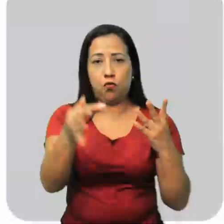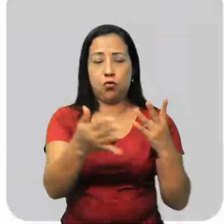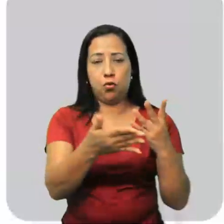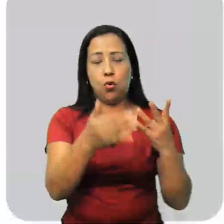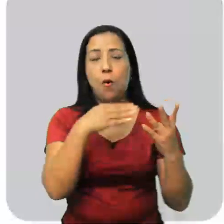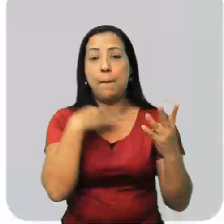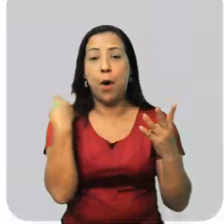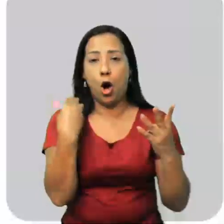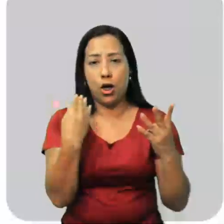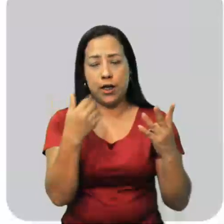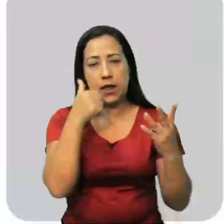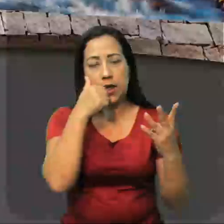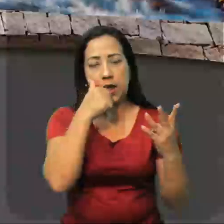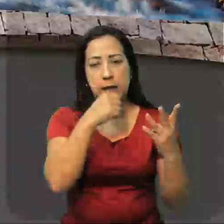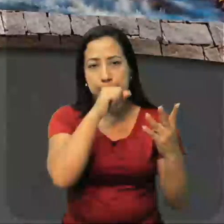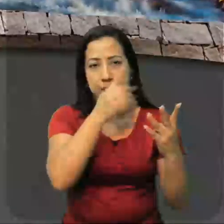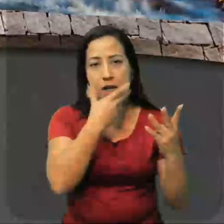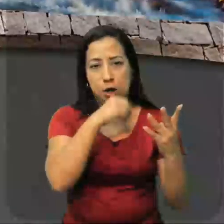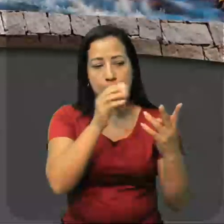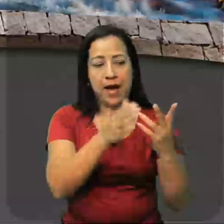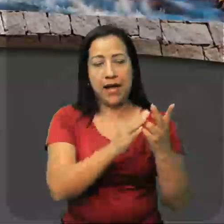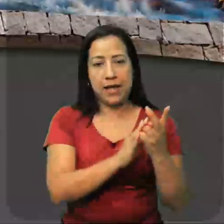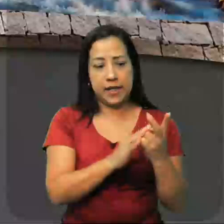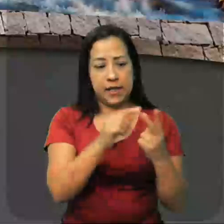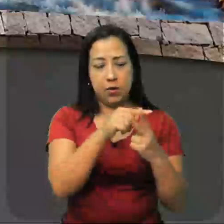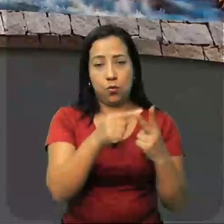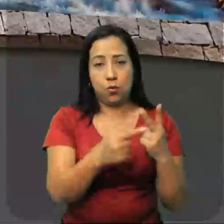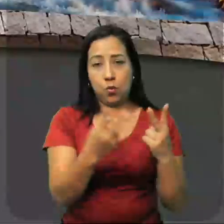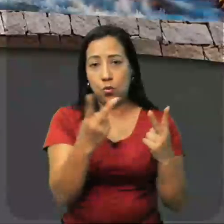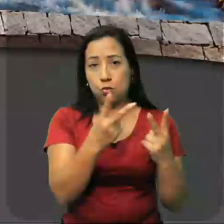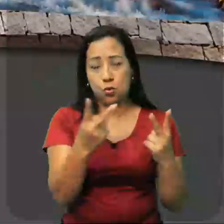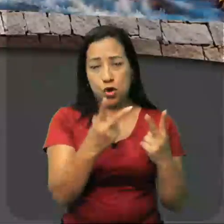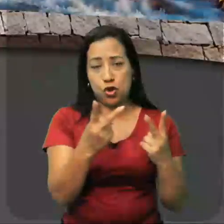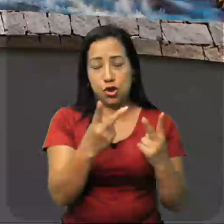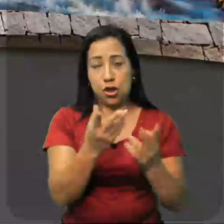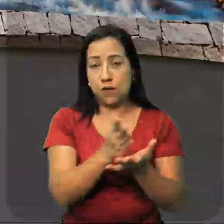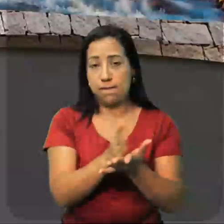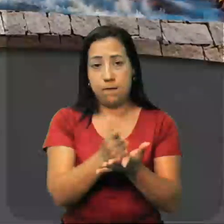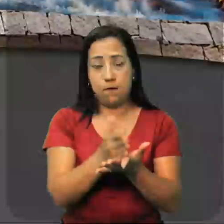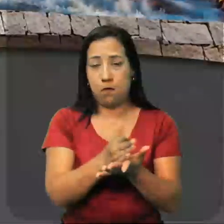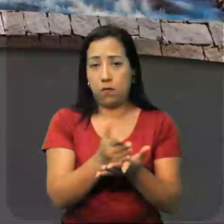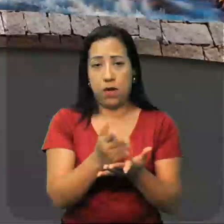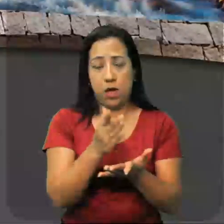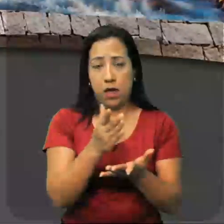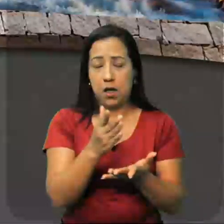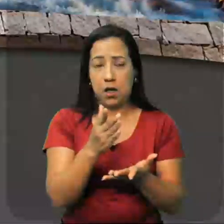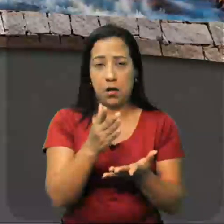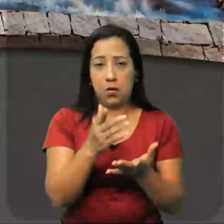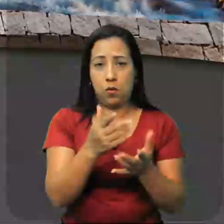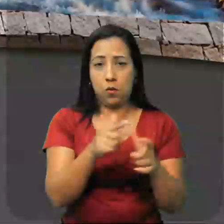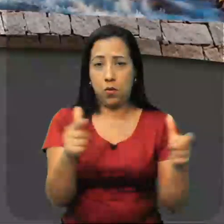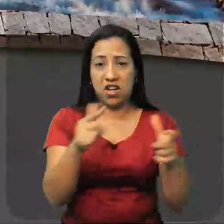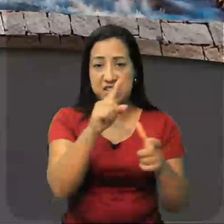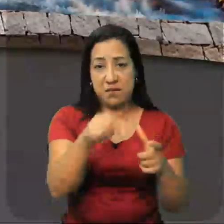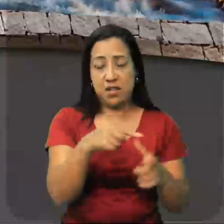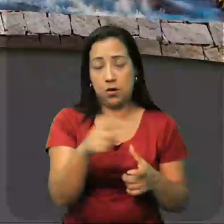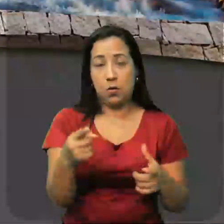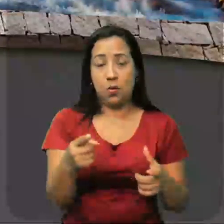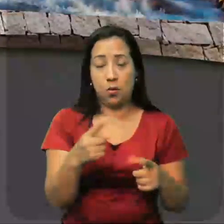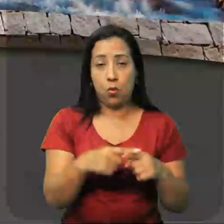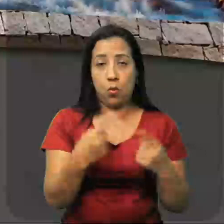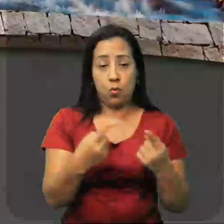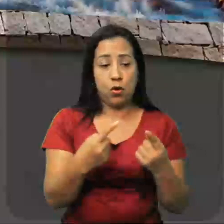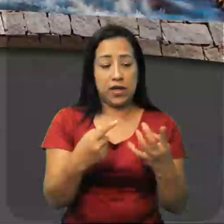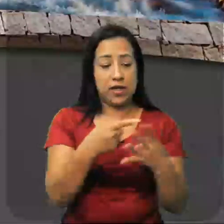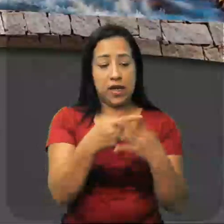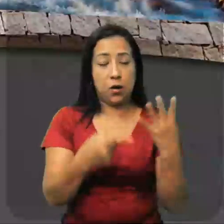mãe, ficou 1 que é positivo. Mas se só tem um filho, o crescimento vai ser negativo. Quando o casal morrer, só